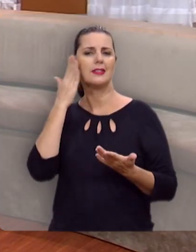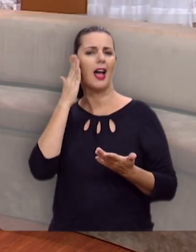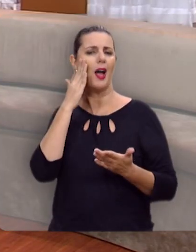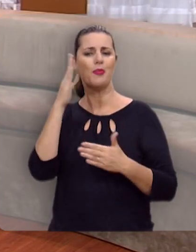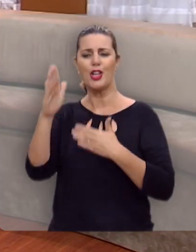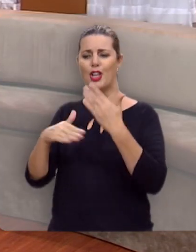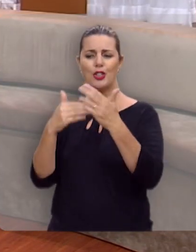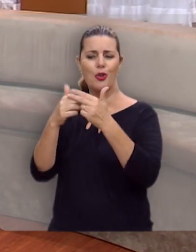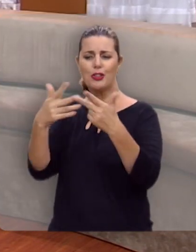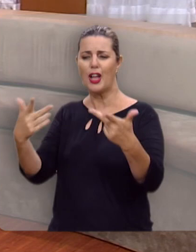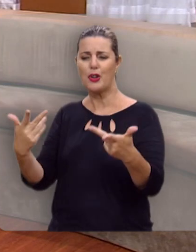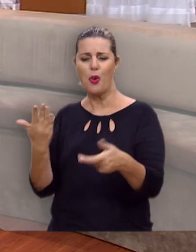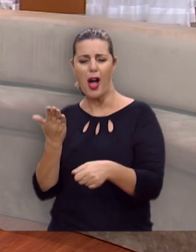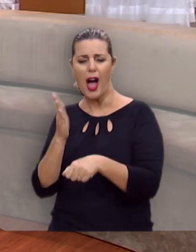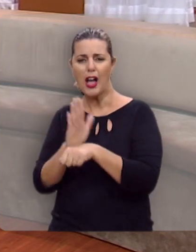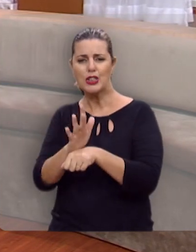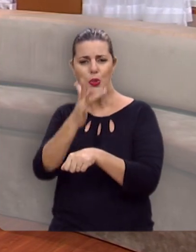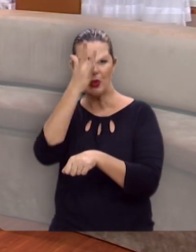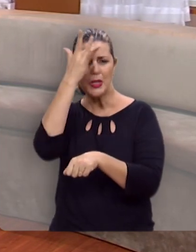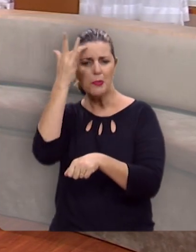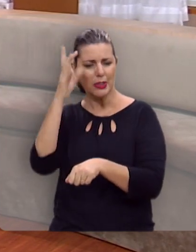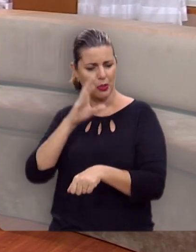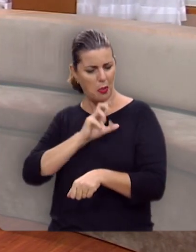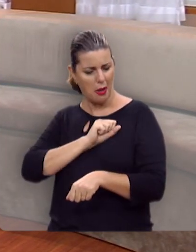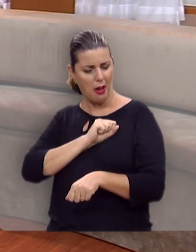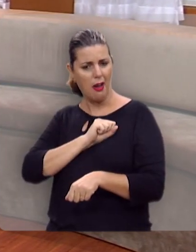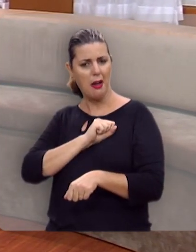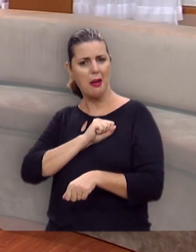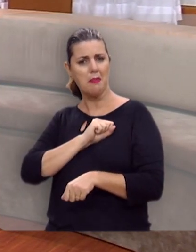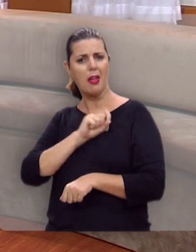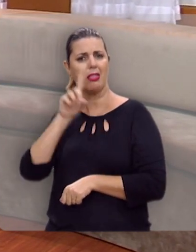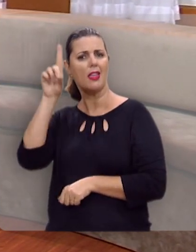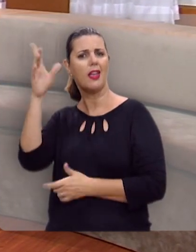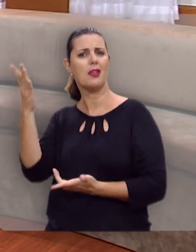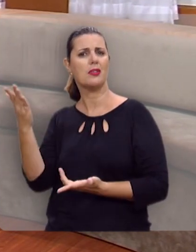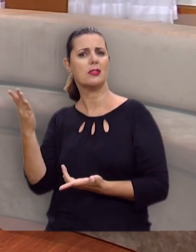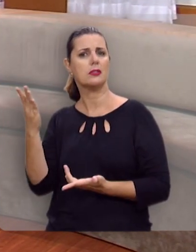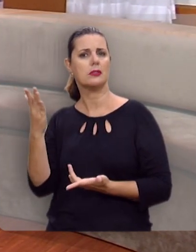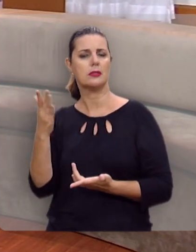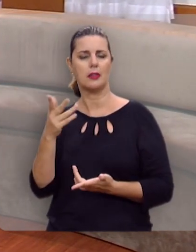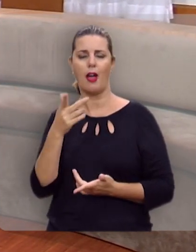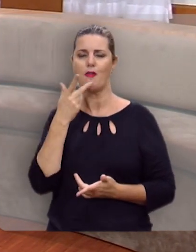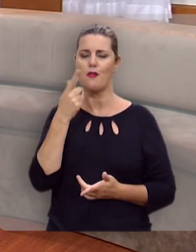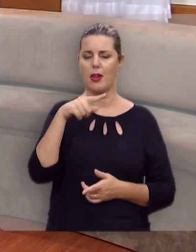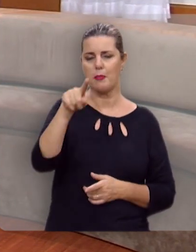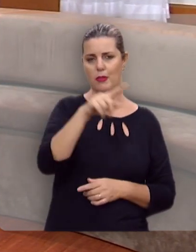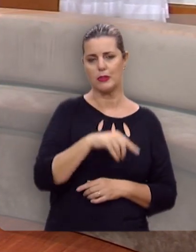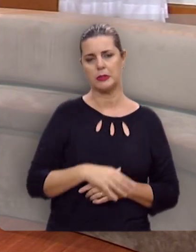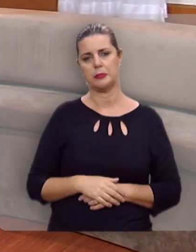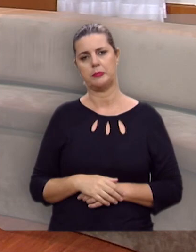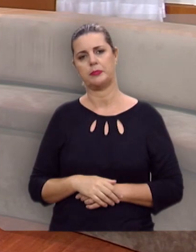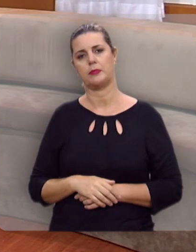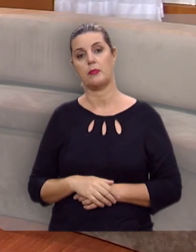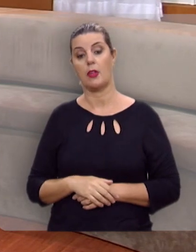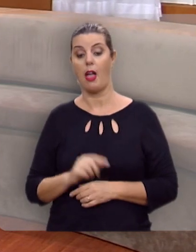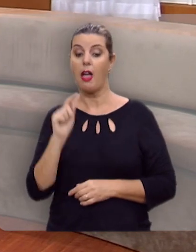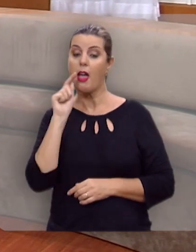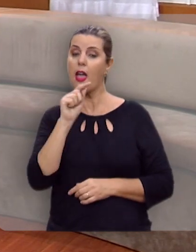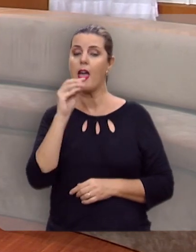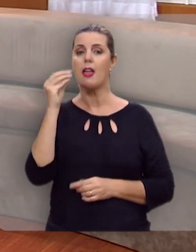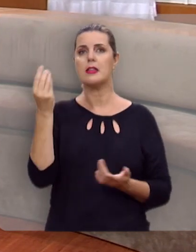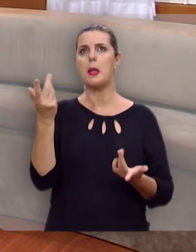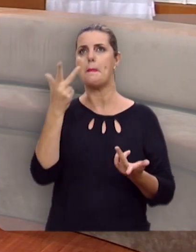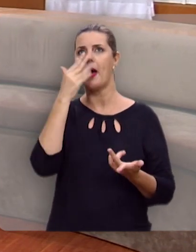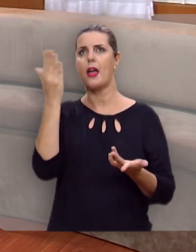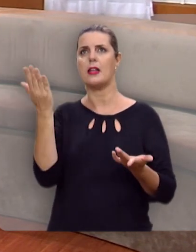Sabemos que todas as coisas cooperam para o bem daqueles que amam a Deus. Eu preciso dizer a você